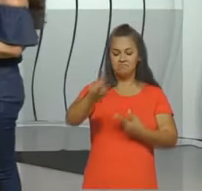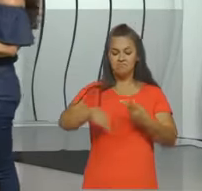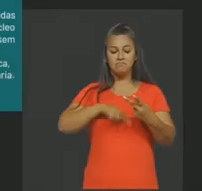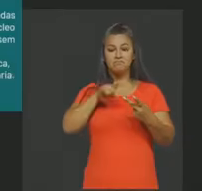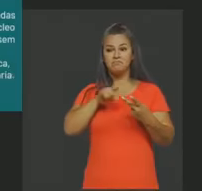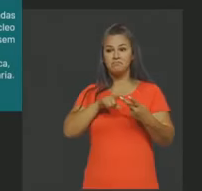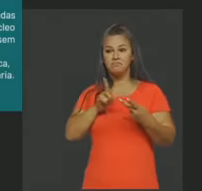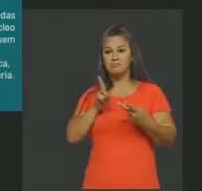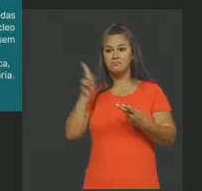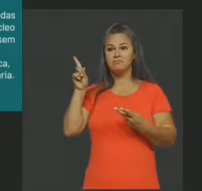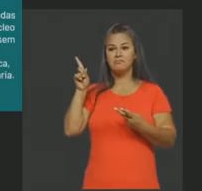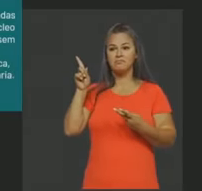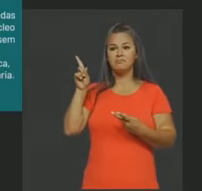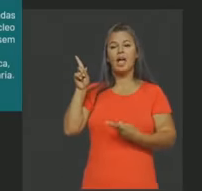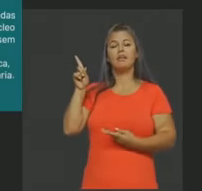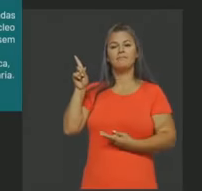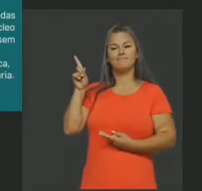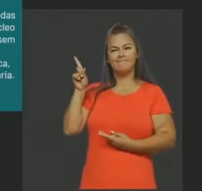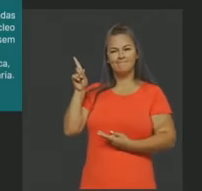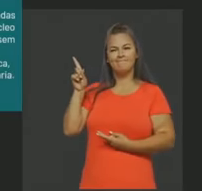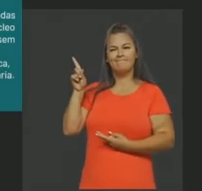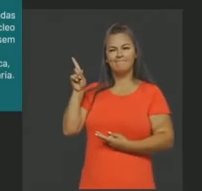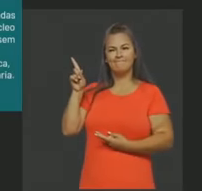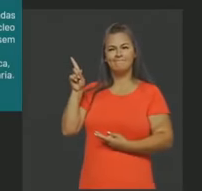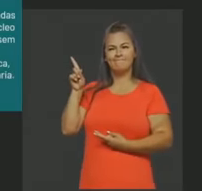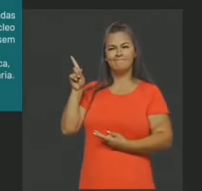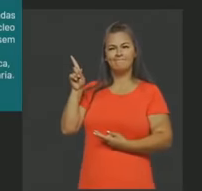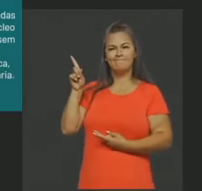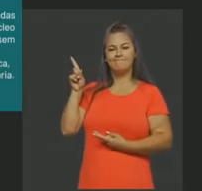Agora, nós temos o músculo, o tecido